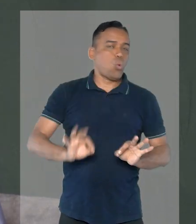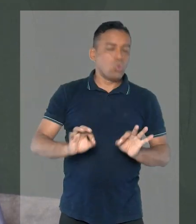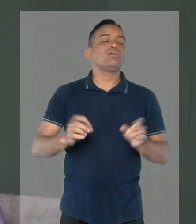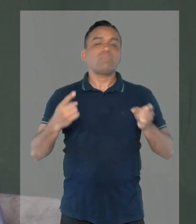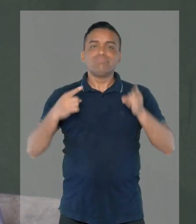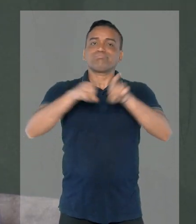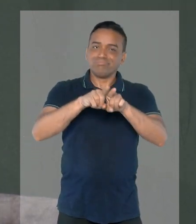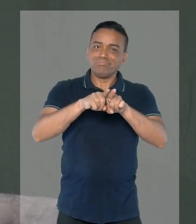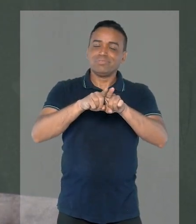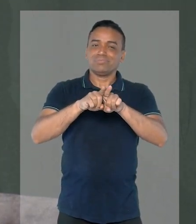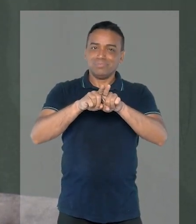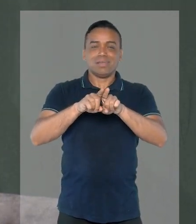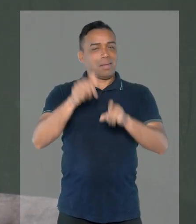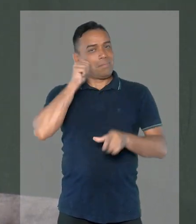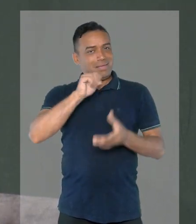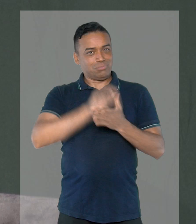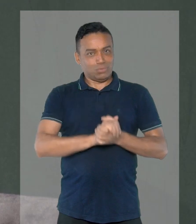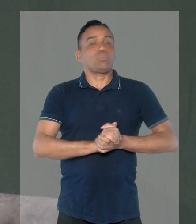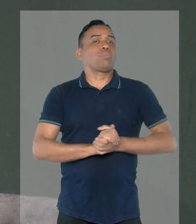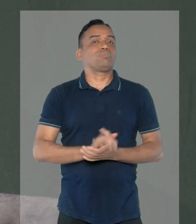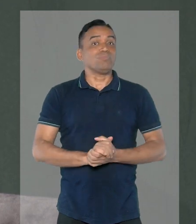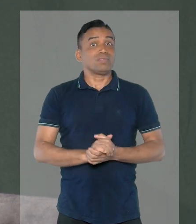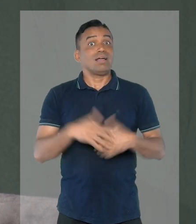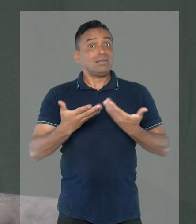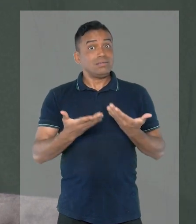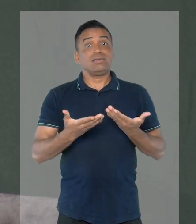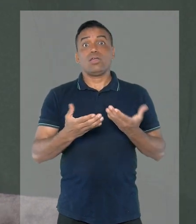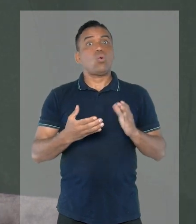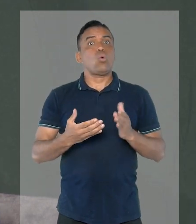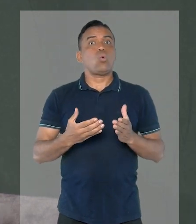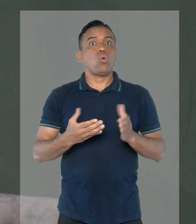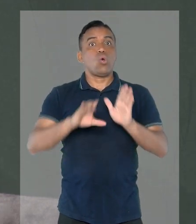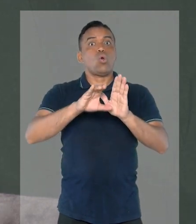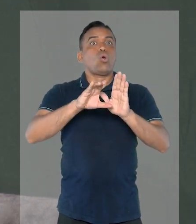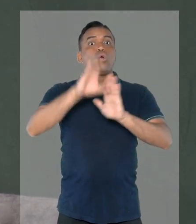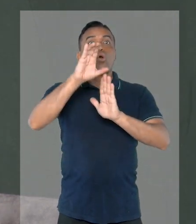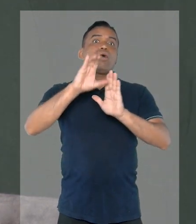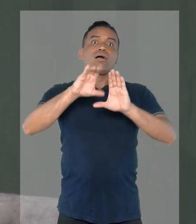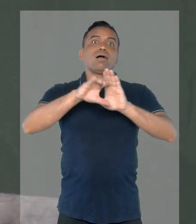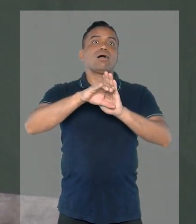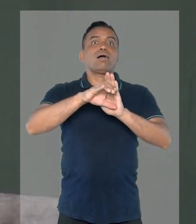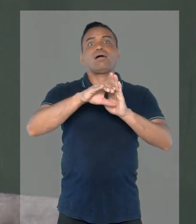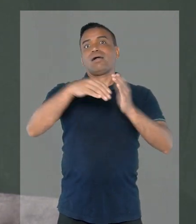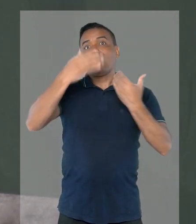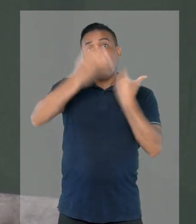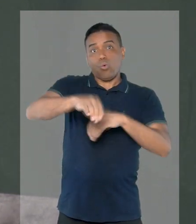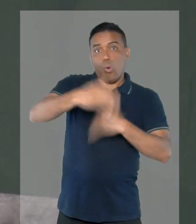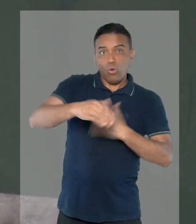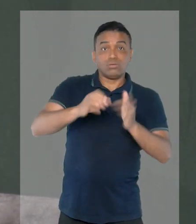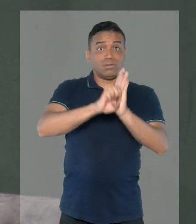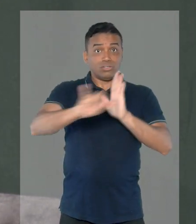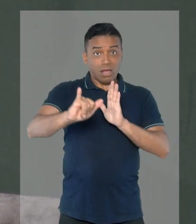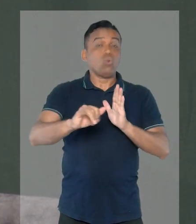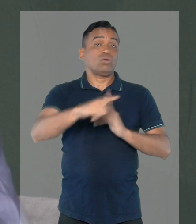também. Aí eu concorri, então, ao concurso para abrir um edital na UFPR, aí sim, em 2020,